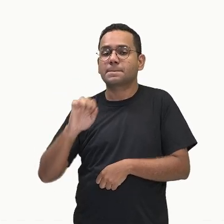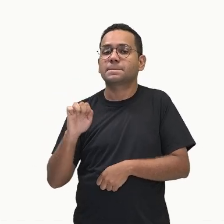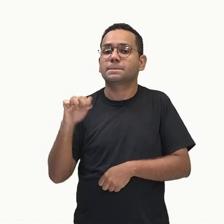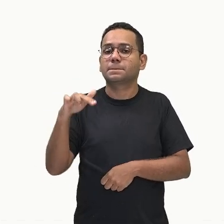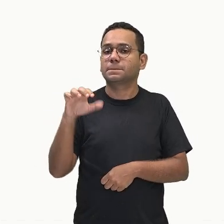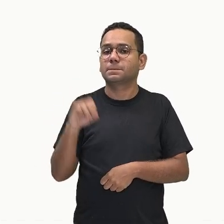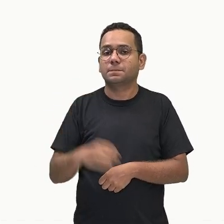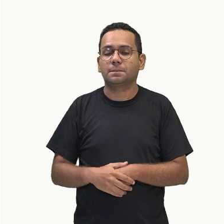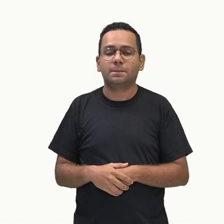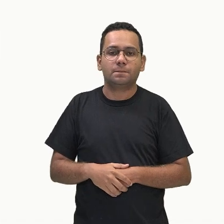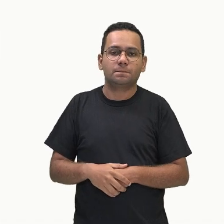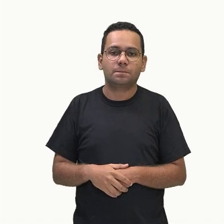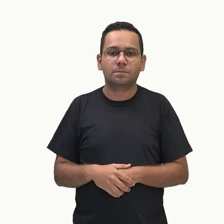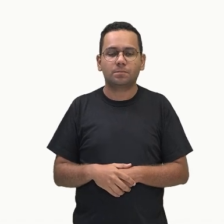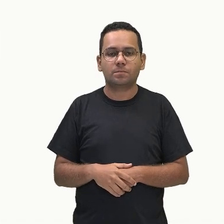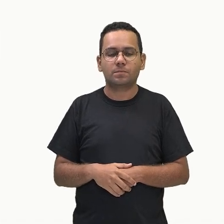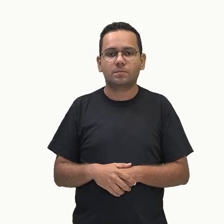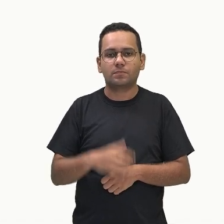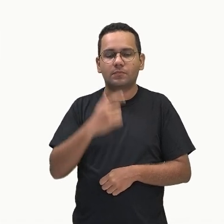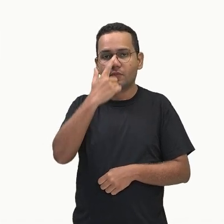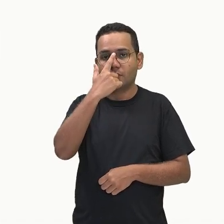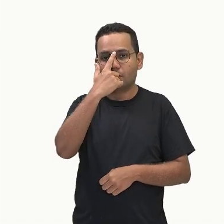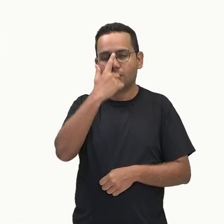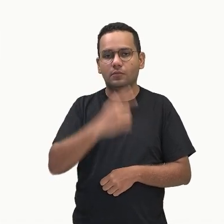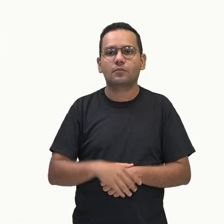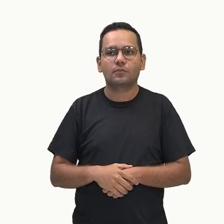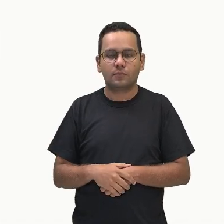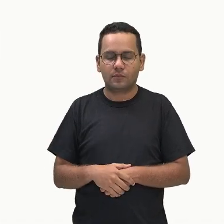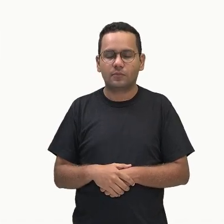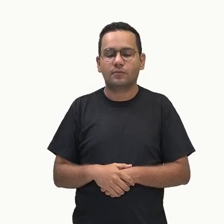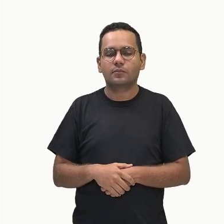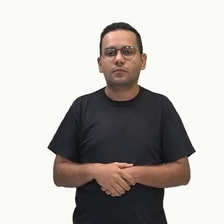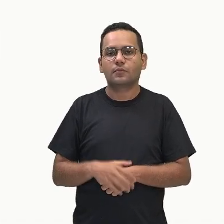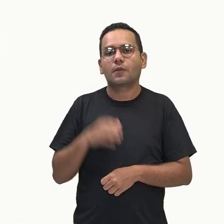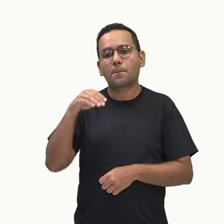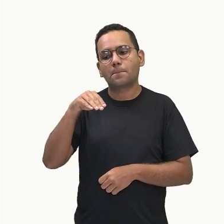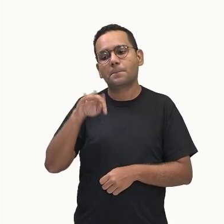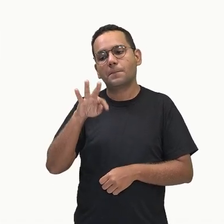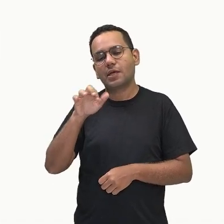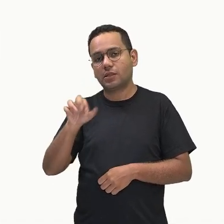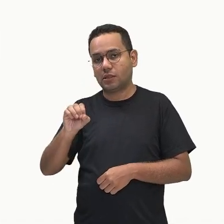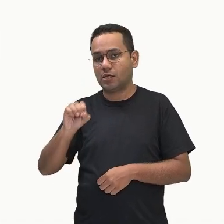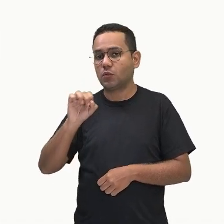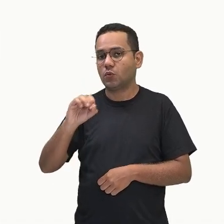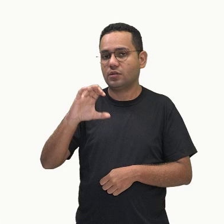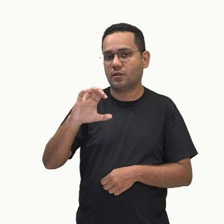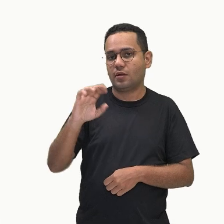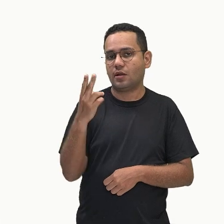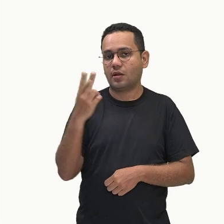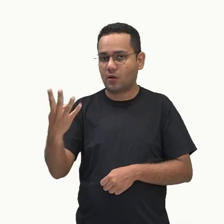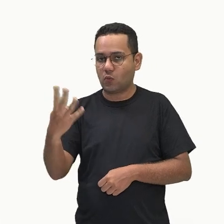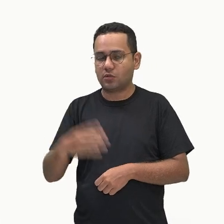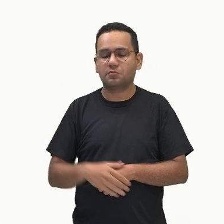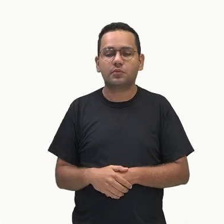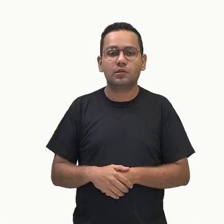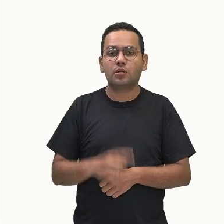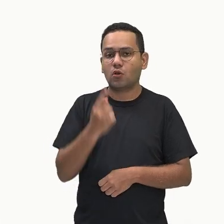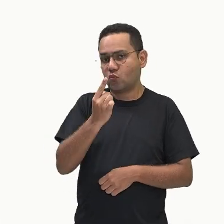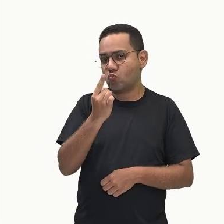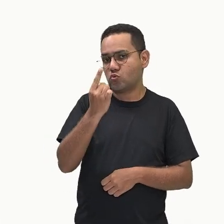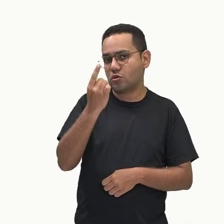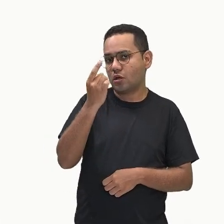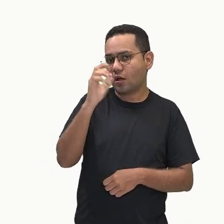ele é formado pela seguinte molécula, CH4. Então, ele tem um átomo de carbono e 4 átomos